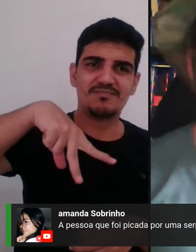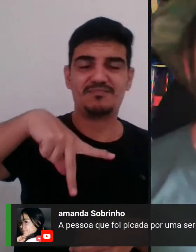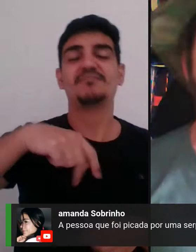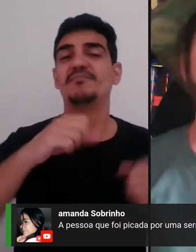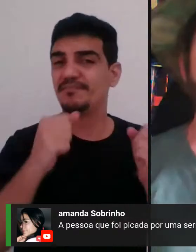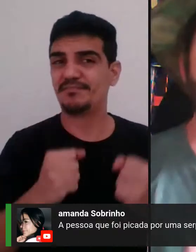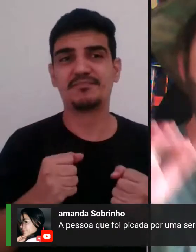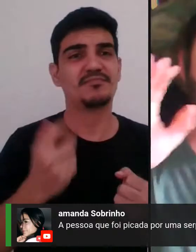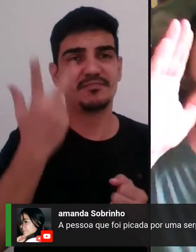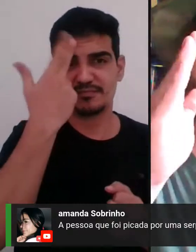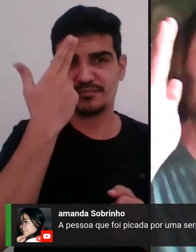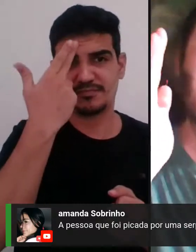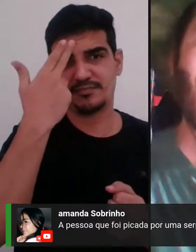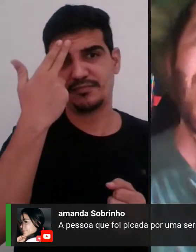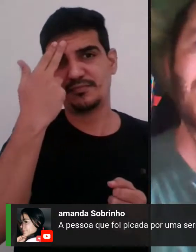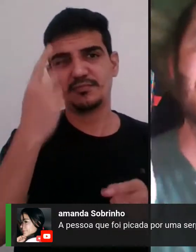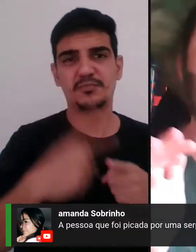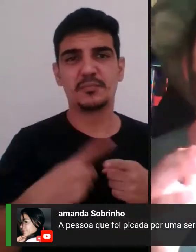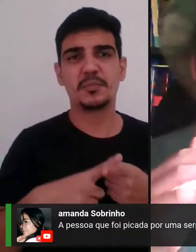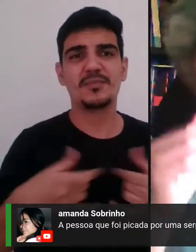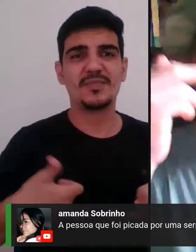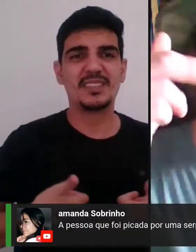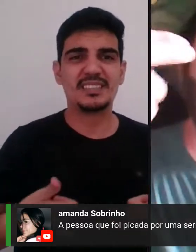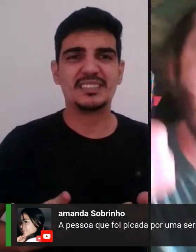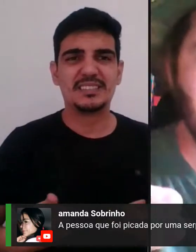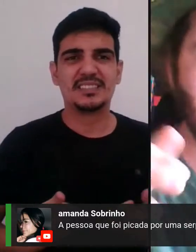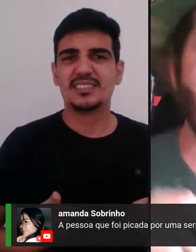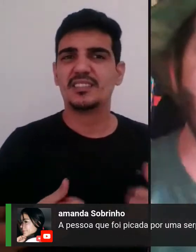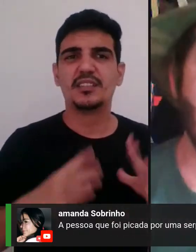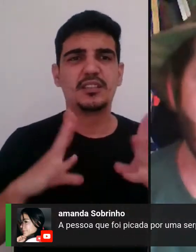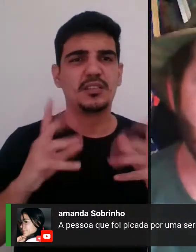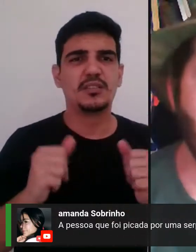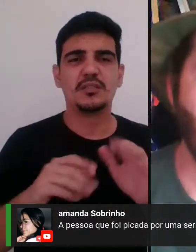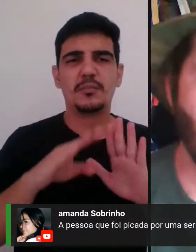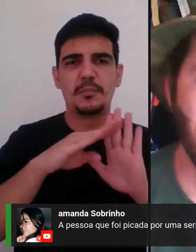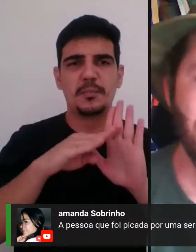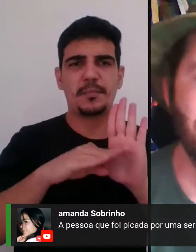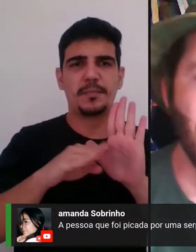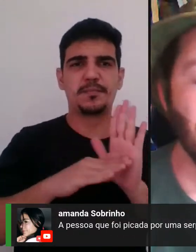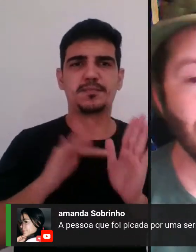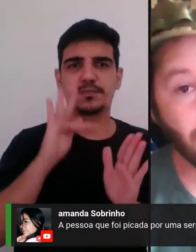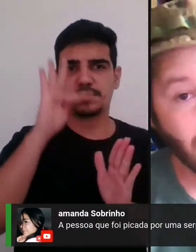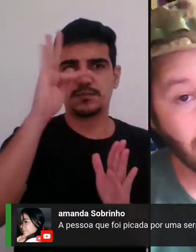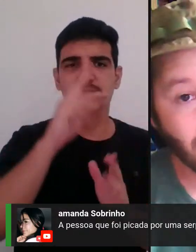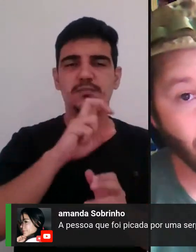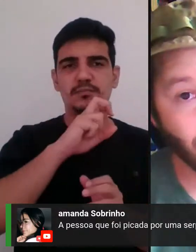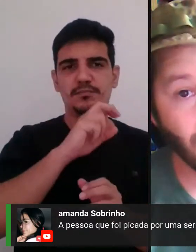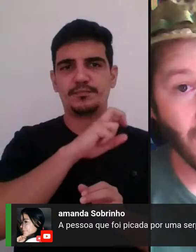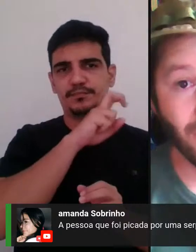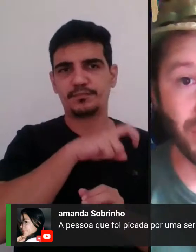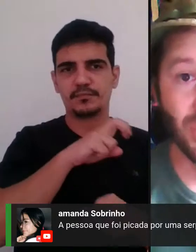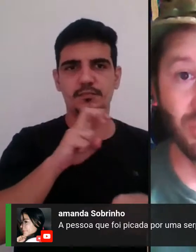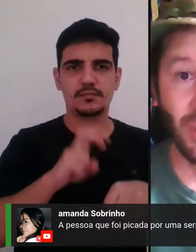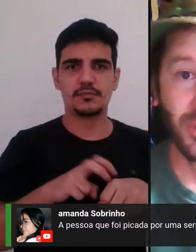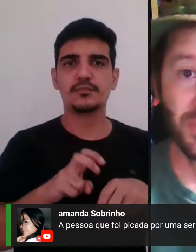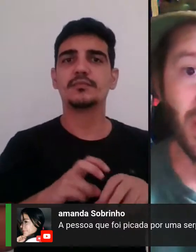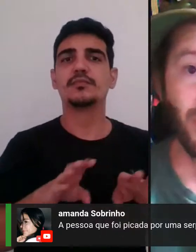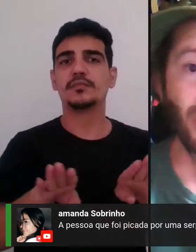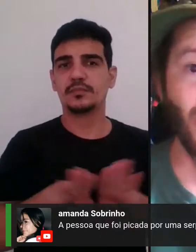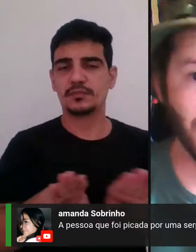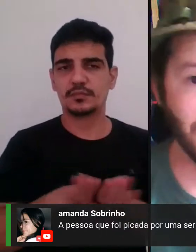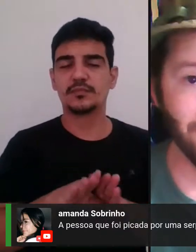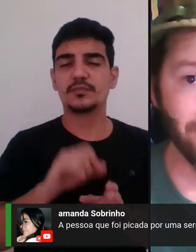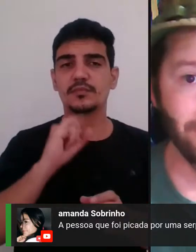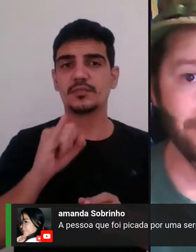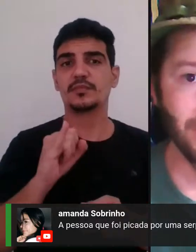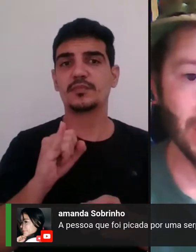dói o pé. Isso são tudo sequelas ocasionadas por um acidente por cobra. Sem falar que se for muito grave, a pessoa demorar para o hospital, ela